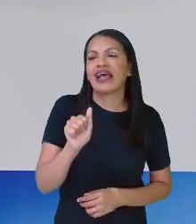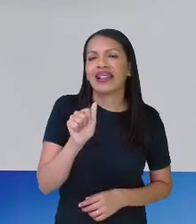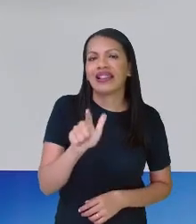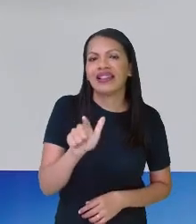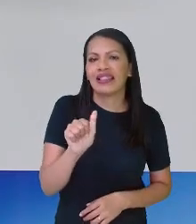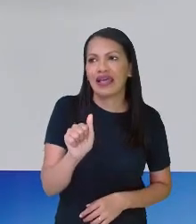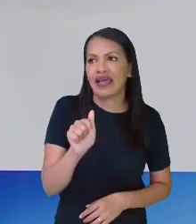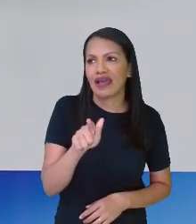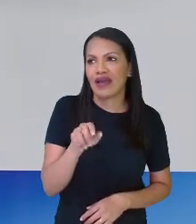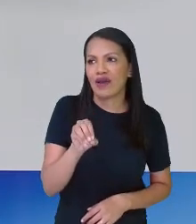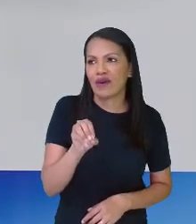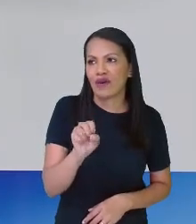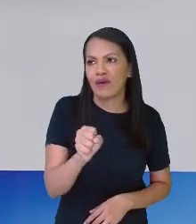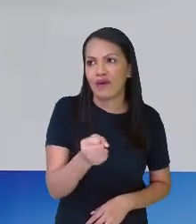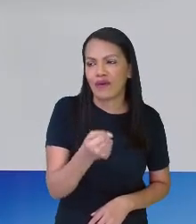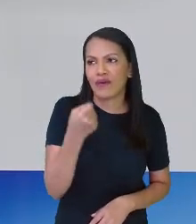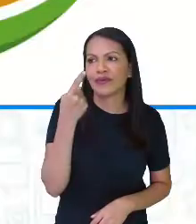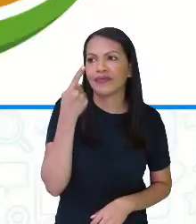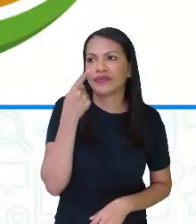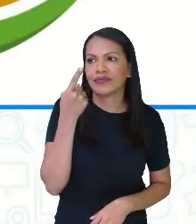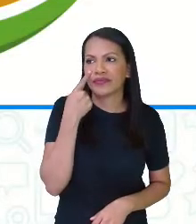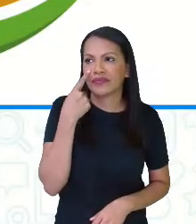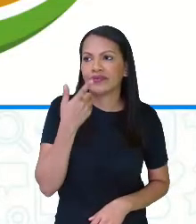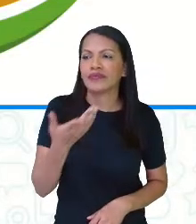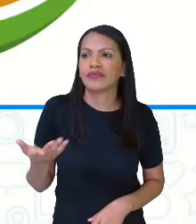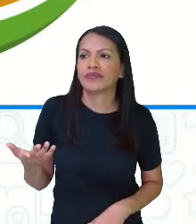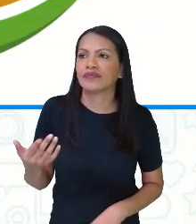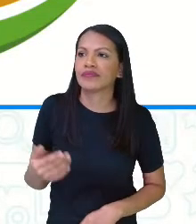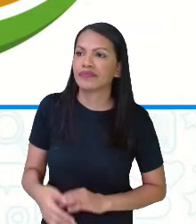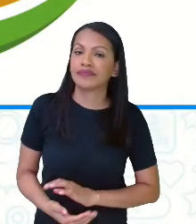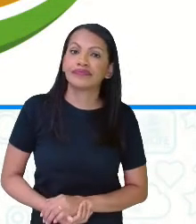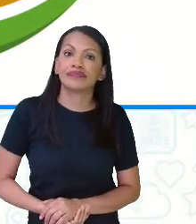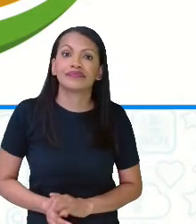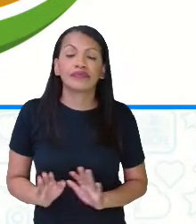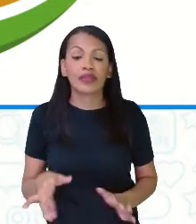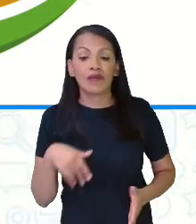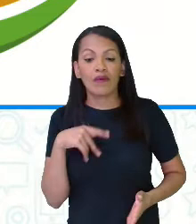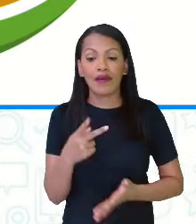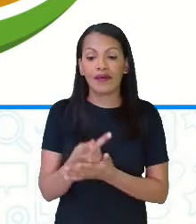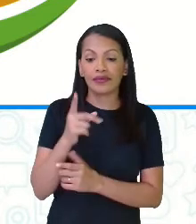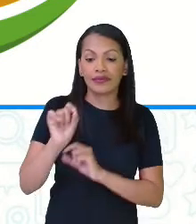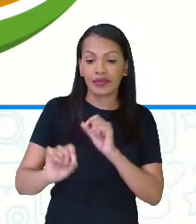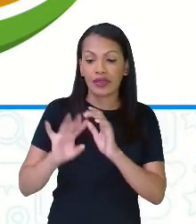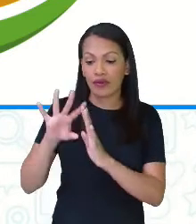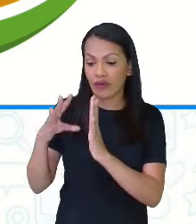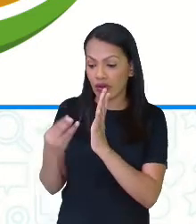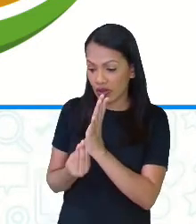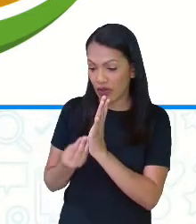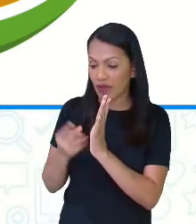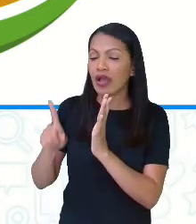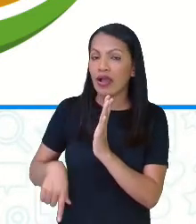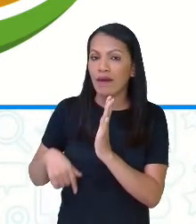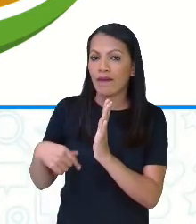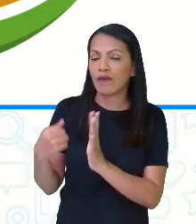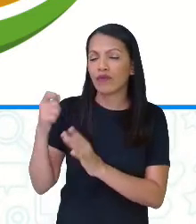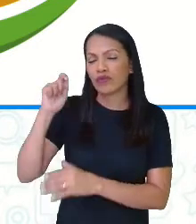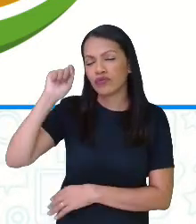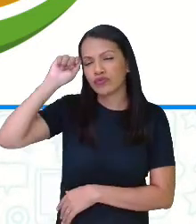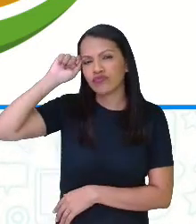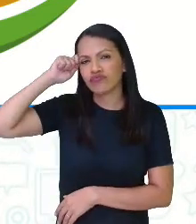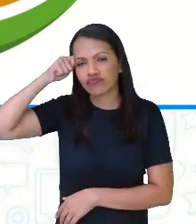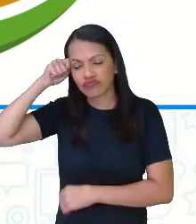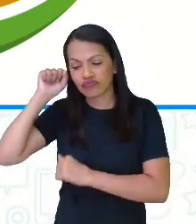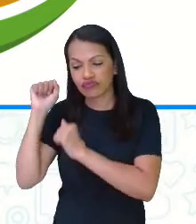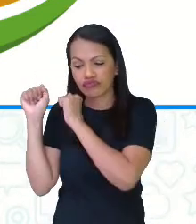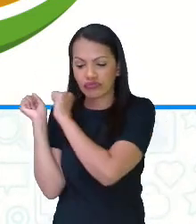só, o funcionamento dos quilombos considerava a tradição dos escravos fugidos que neles habitavam. Então,